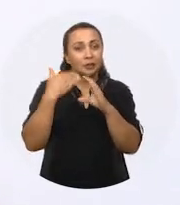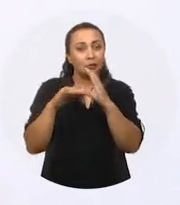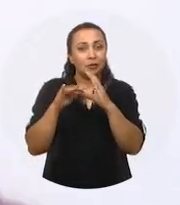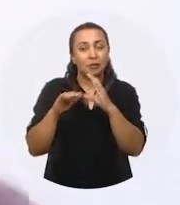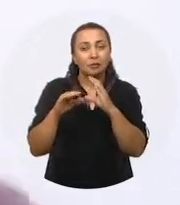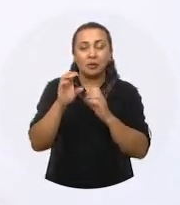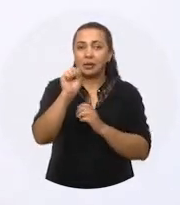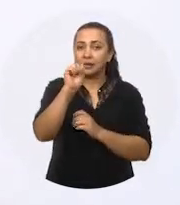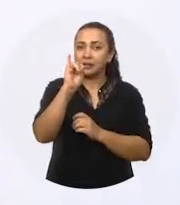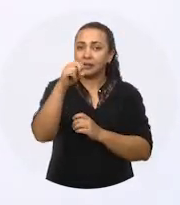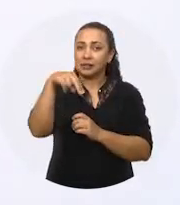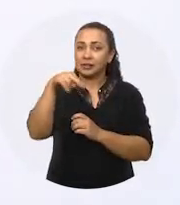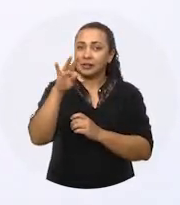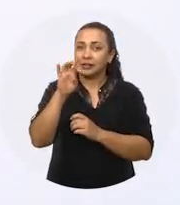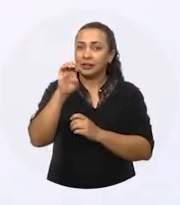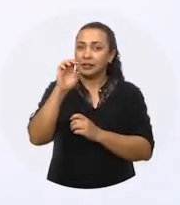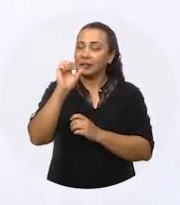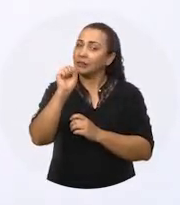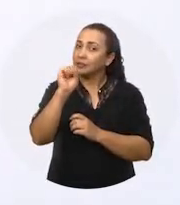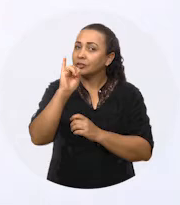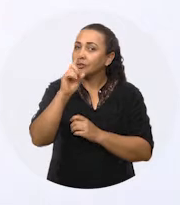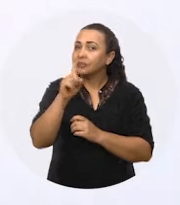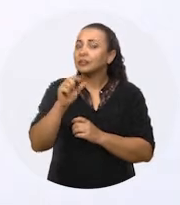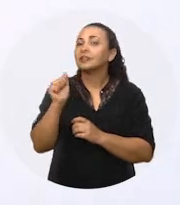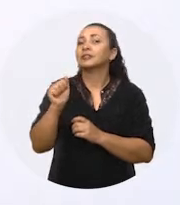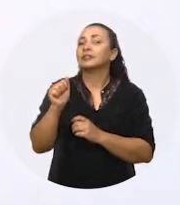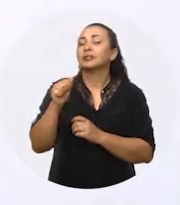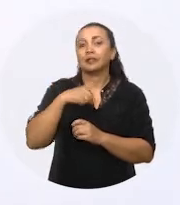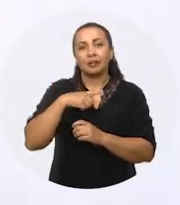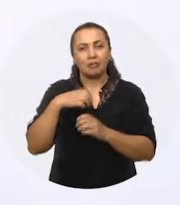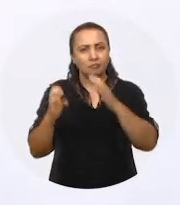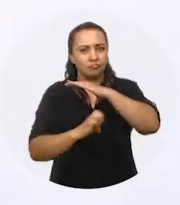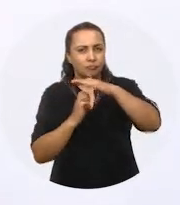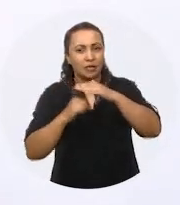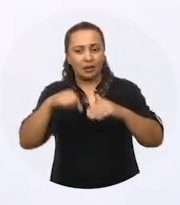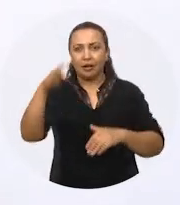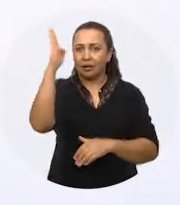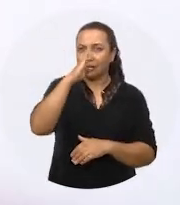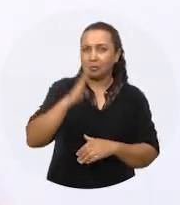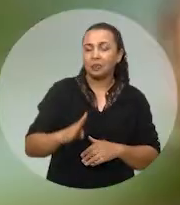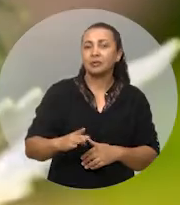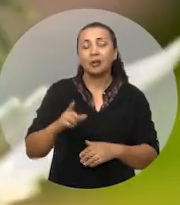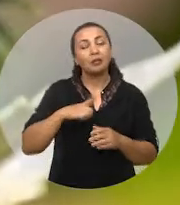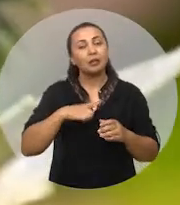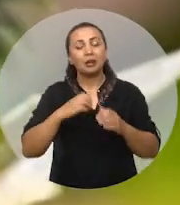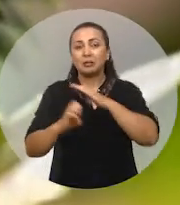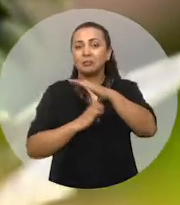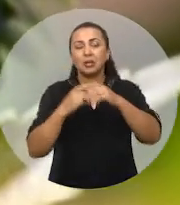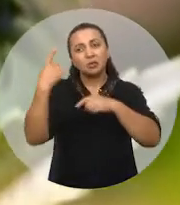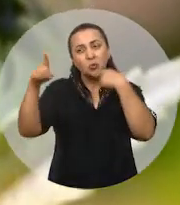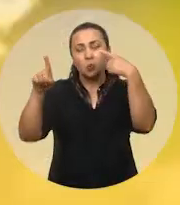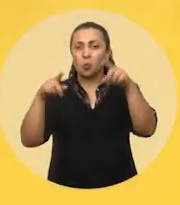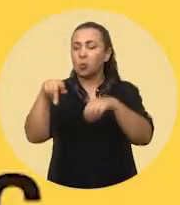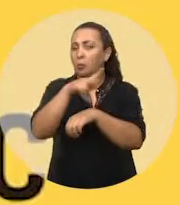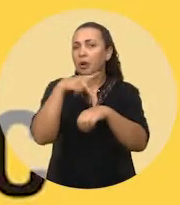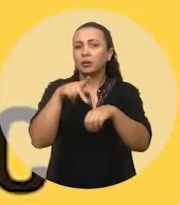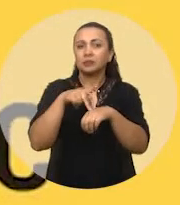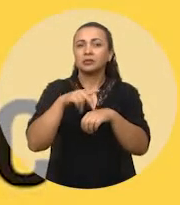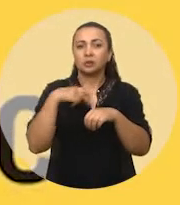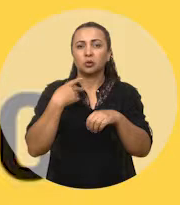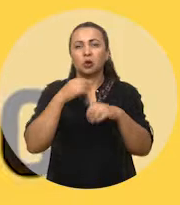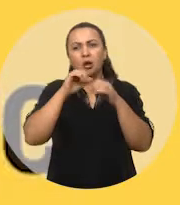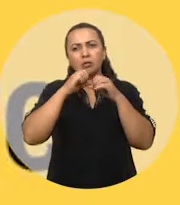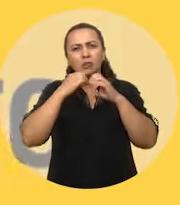e mandamos sintetizar, né? Existem empresas que sintetizam aqui no Brasil, existem empresas que sintetizam também em outros países. Então,